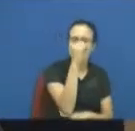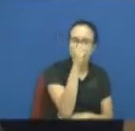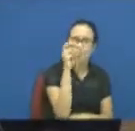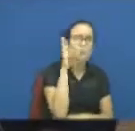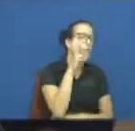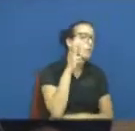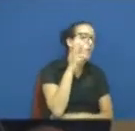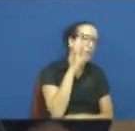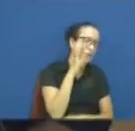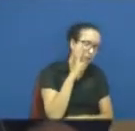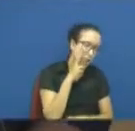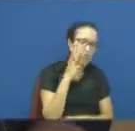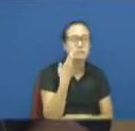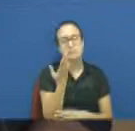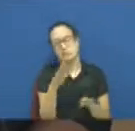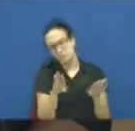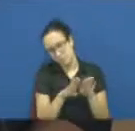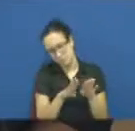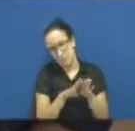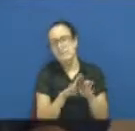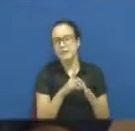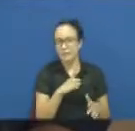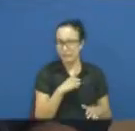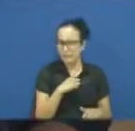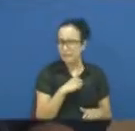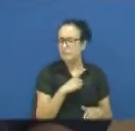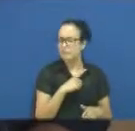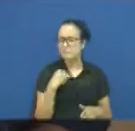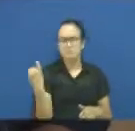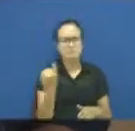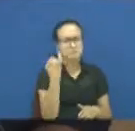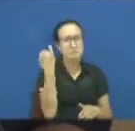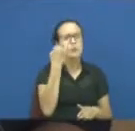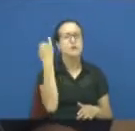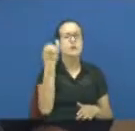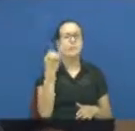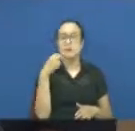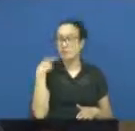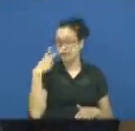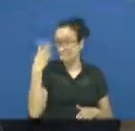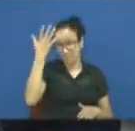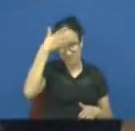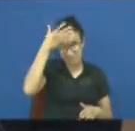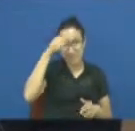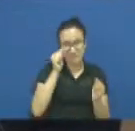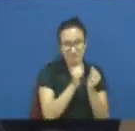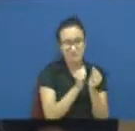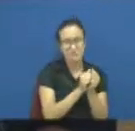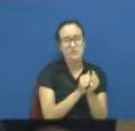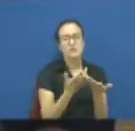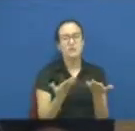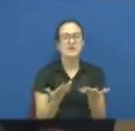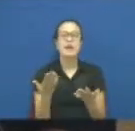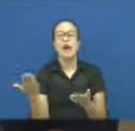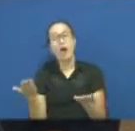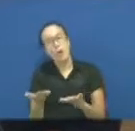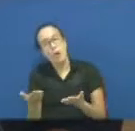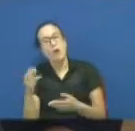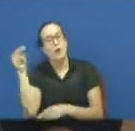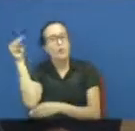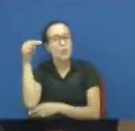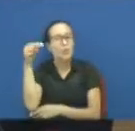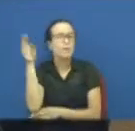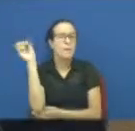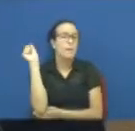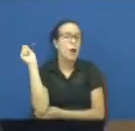que esteve tão presente nessa campanha, houve um envolvimento tão grande, e a gente espera que o Novembro Azul também ganhe a